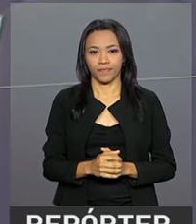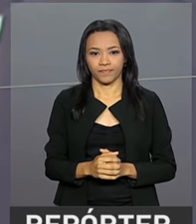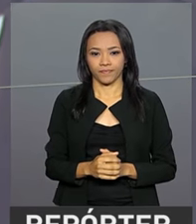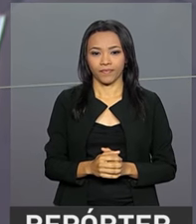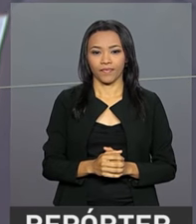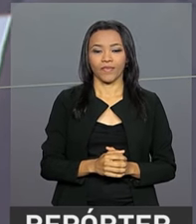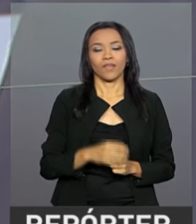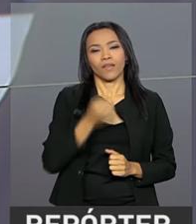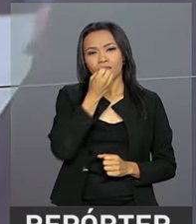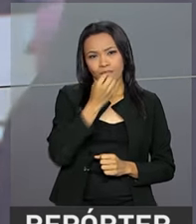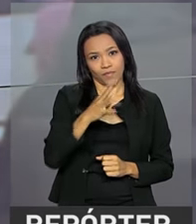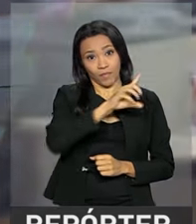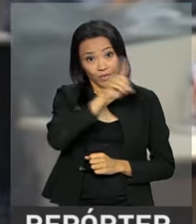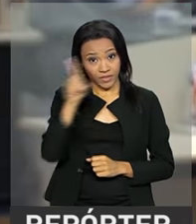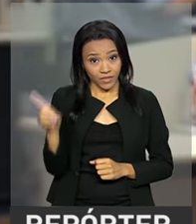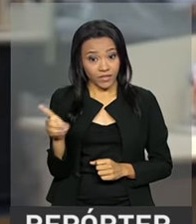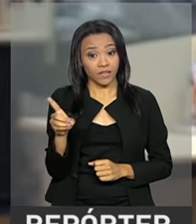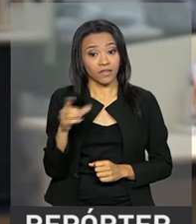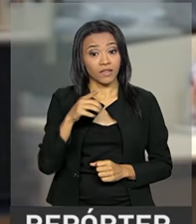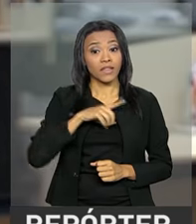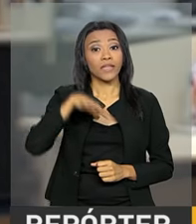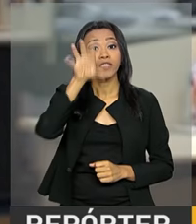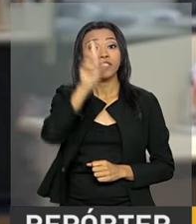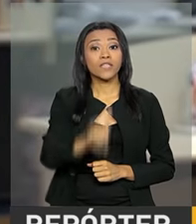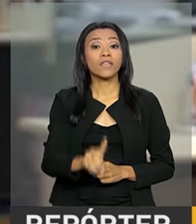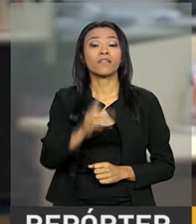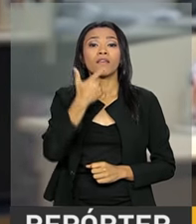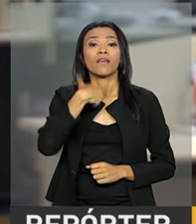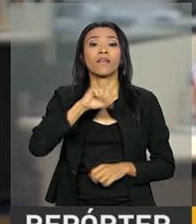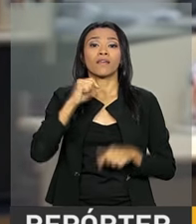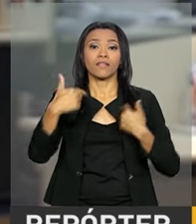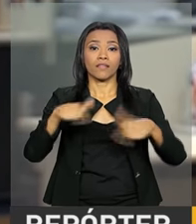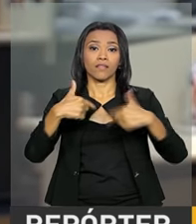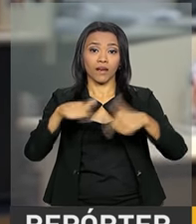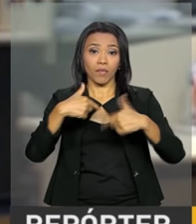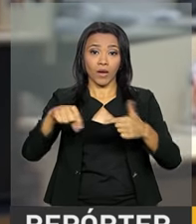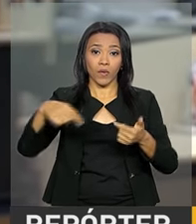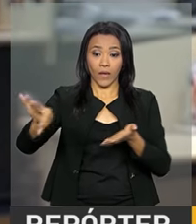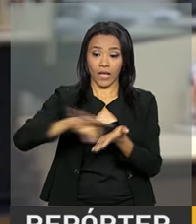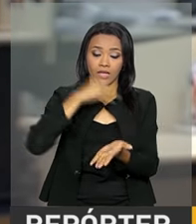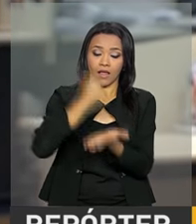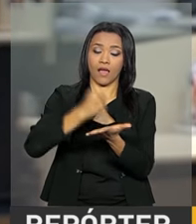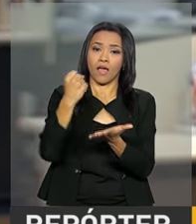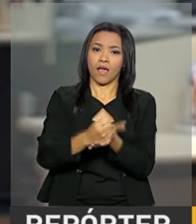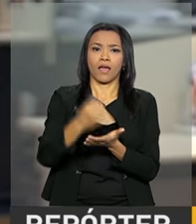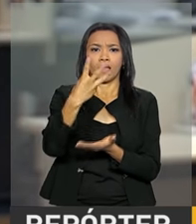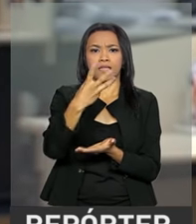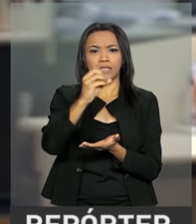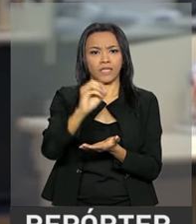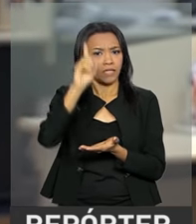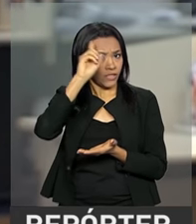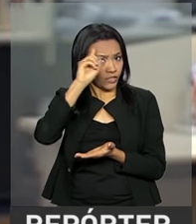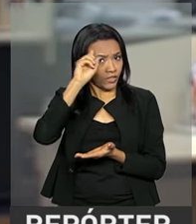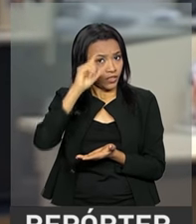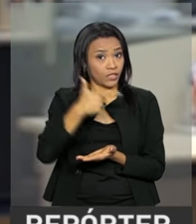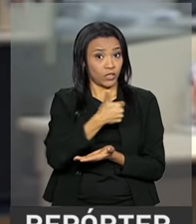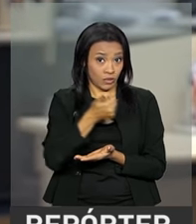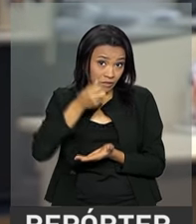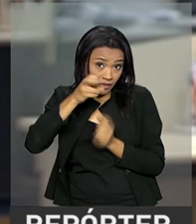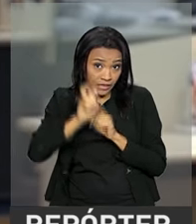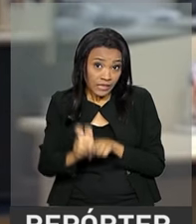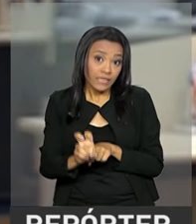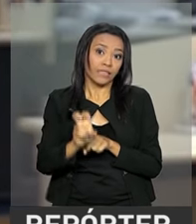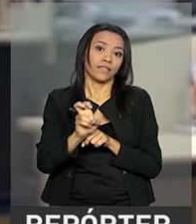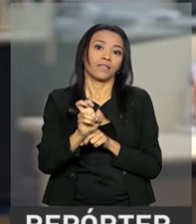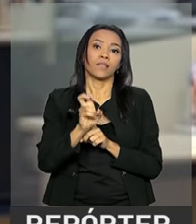Olá, bom dia, Leandro. Tem direito ao abono quem trabalhou com carteira assinada por pelo menos 30 dias no ano base, no caso 2015, e